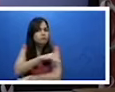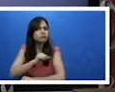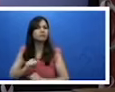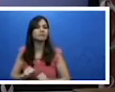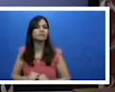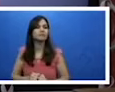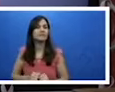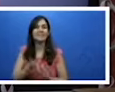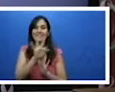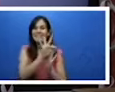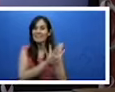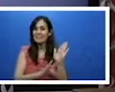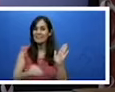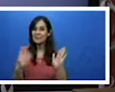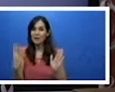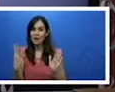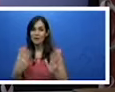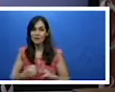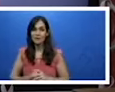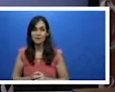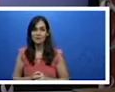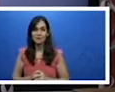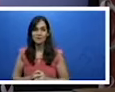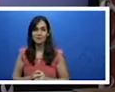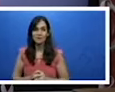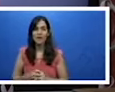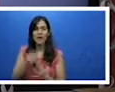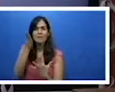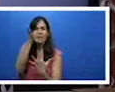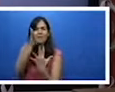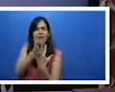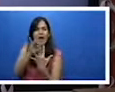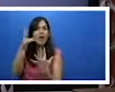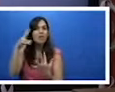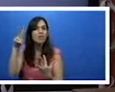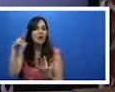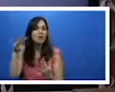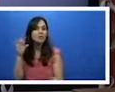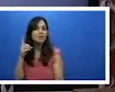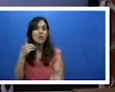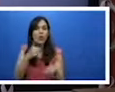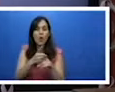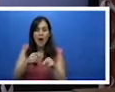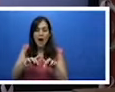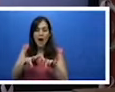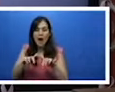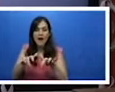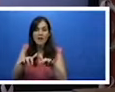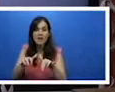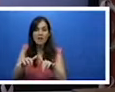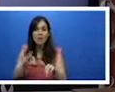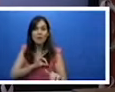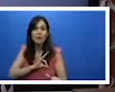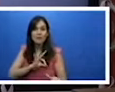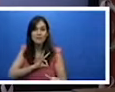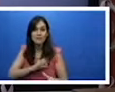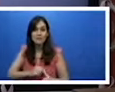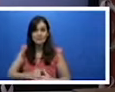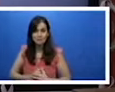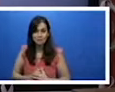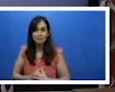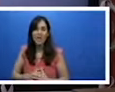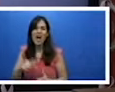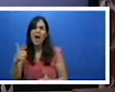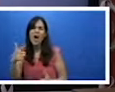Texto 4. Metade dessa história se encontra nos arquivos do Departamento de Polícia. A